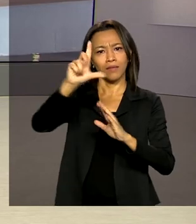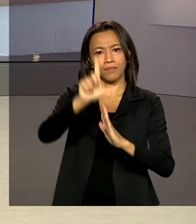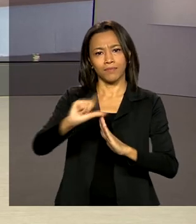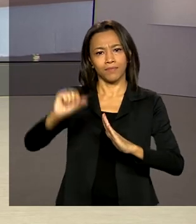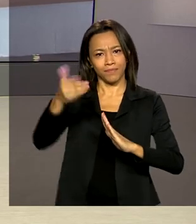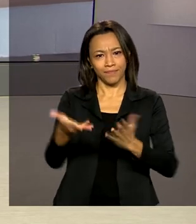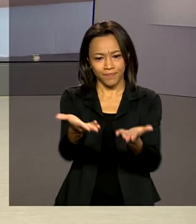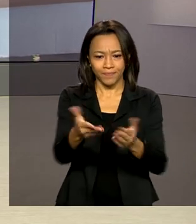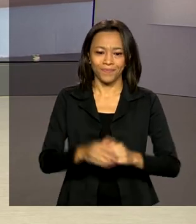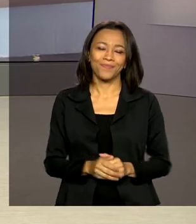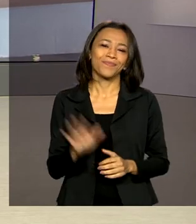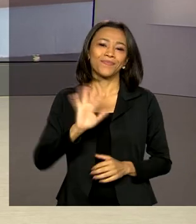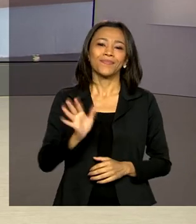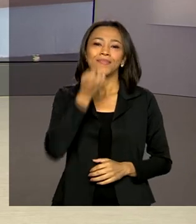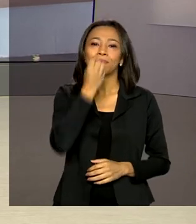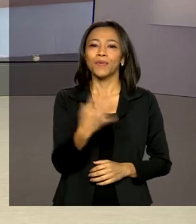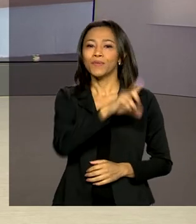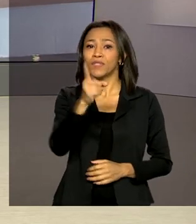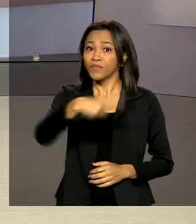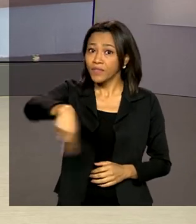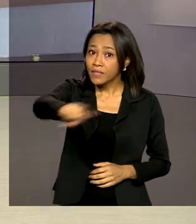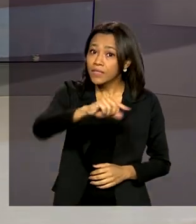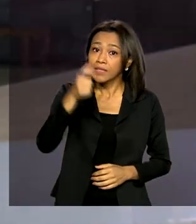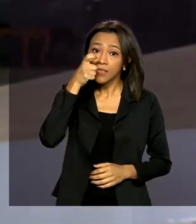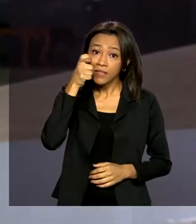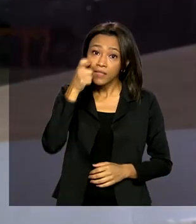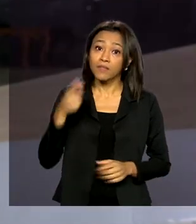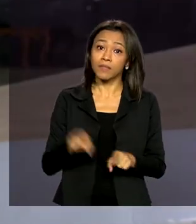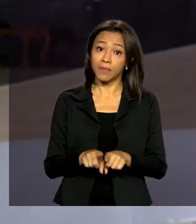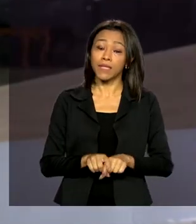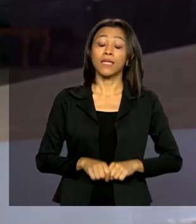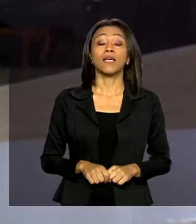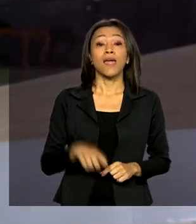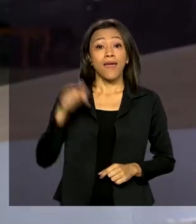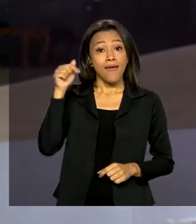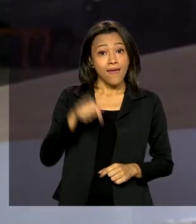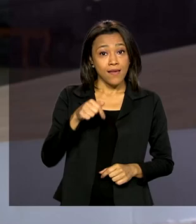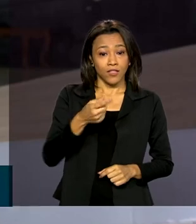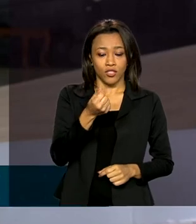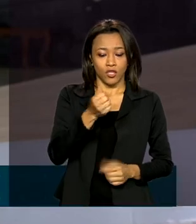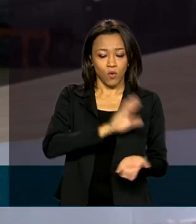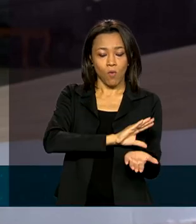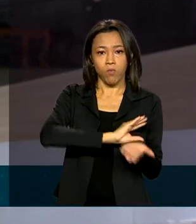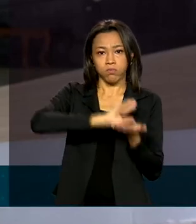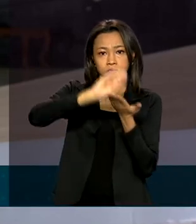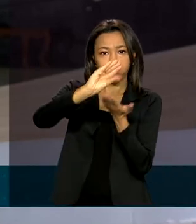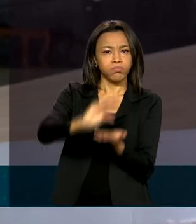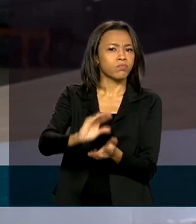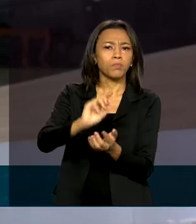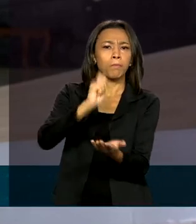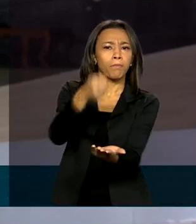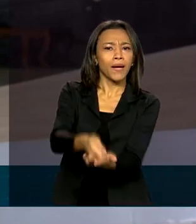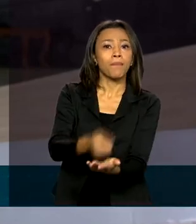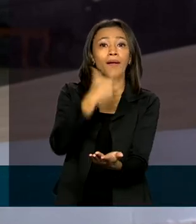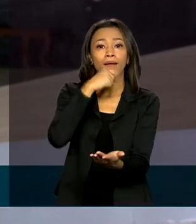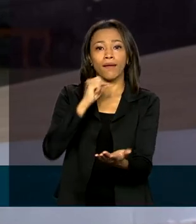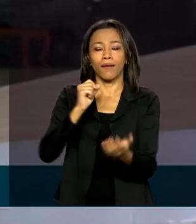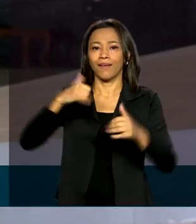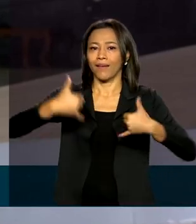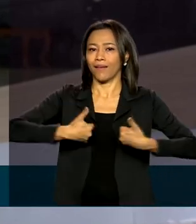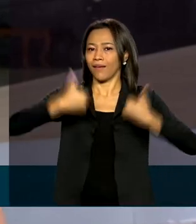oi oi renata bom dia para você também para quem está conosco ela se a parcela liberada a partir de hoje é para os aniversariantes de